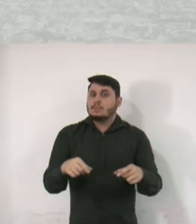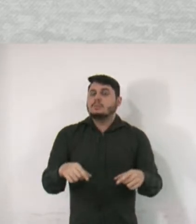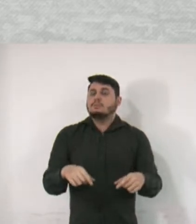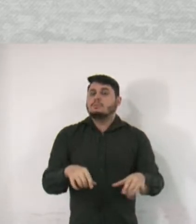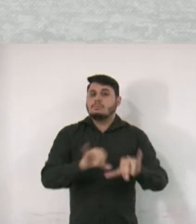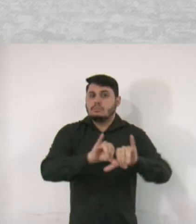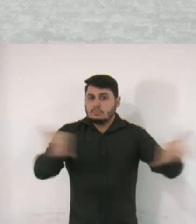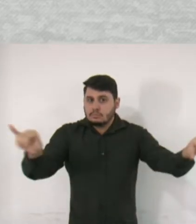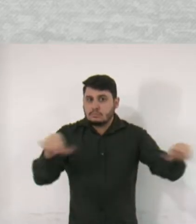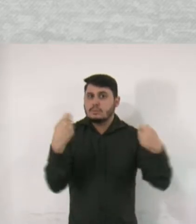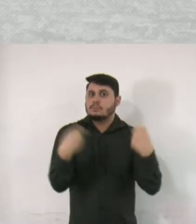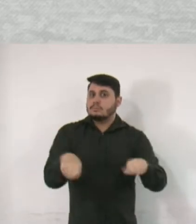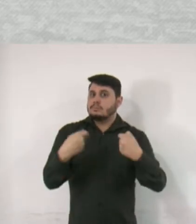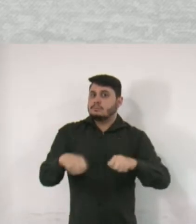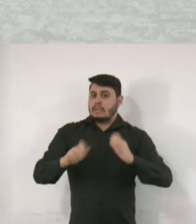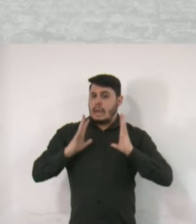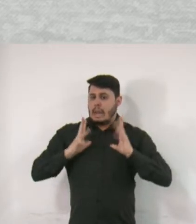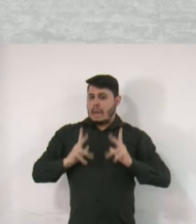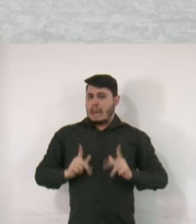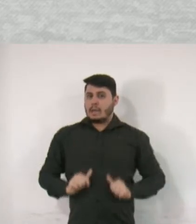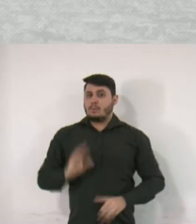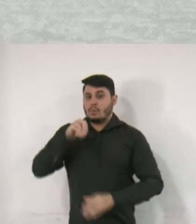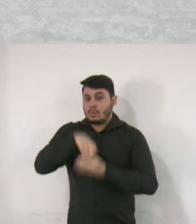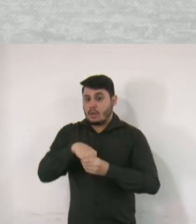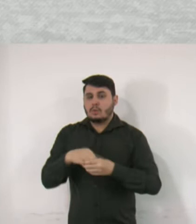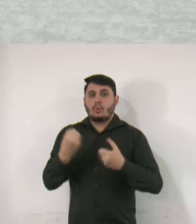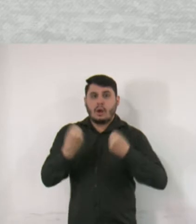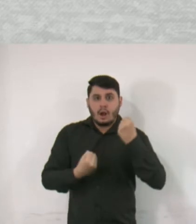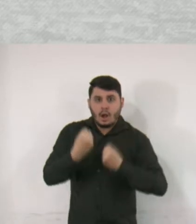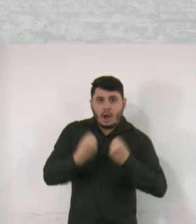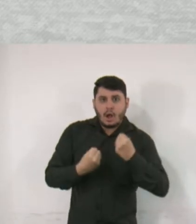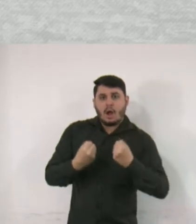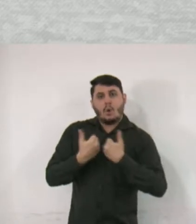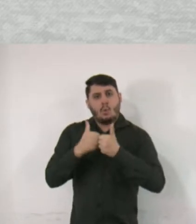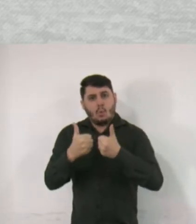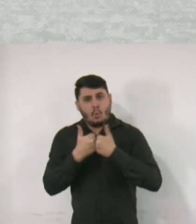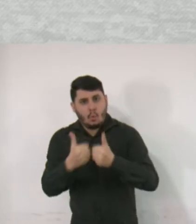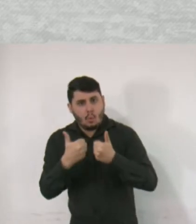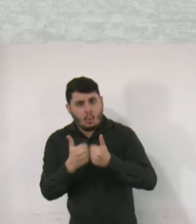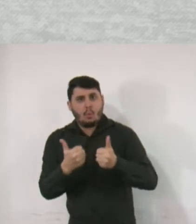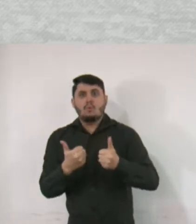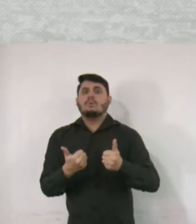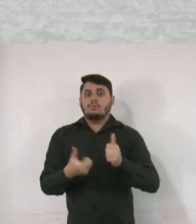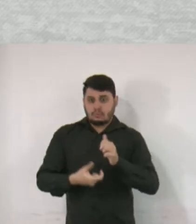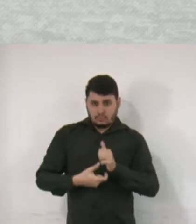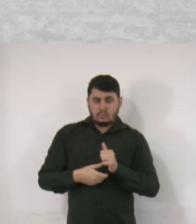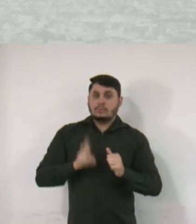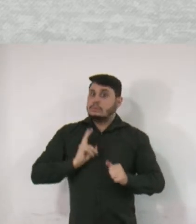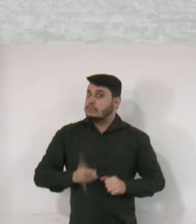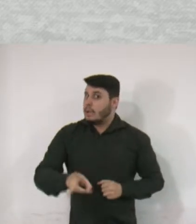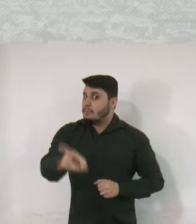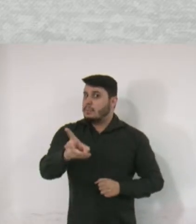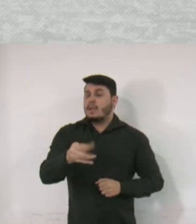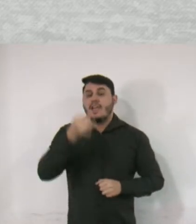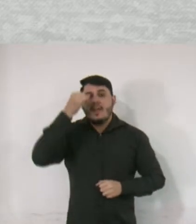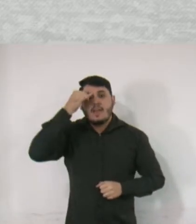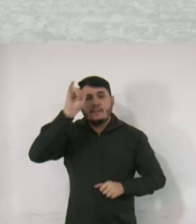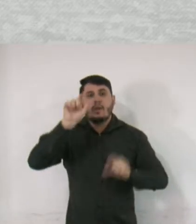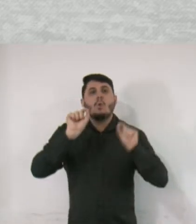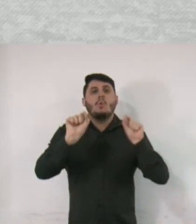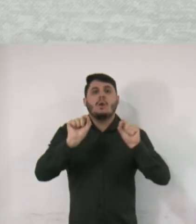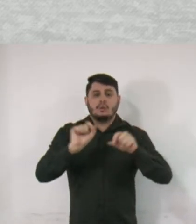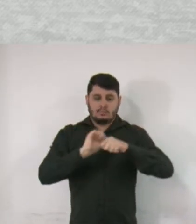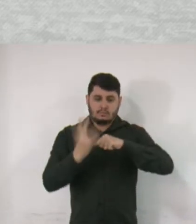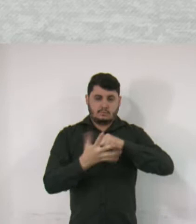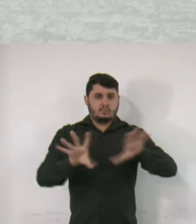higienização no interior e no exterior dos veículos antes e durante e depois das viagens, para o caso de evitar a contaminação.